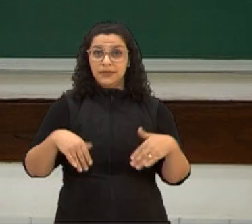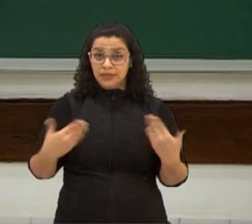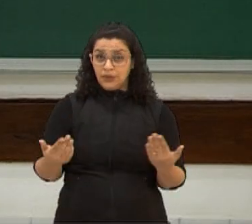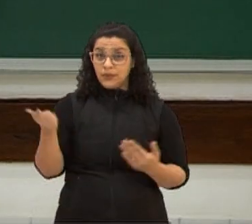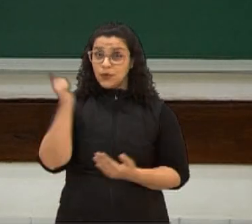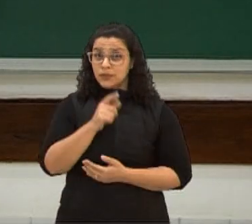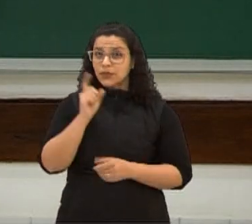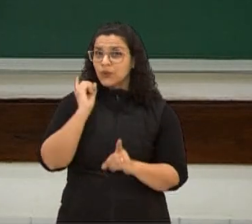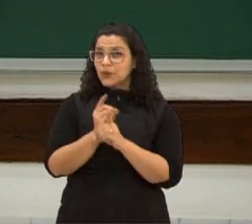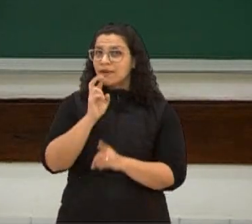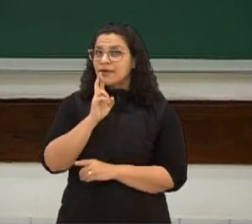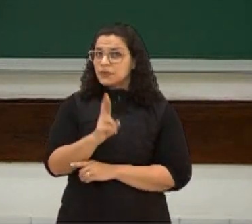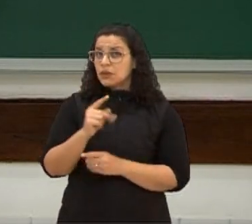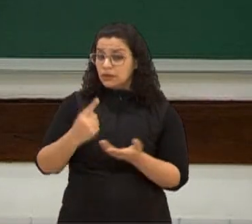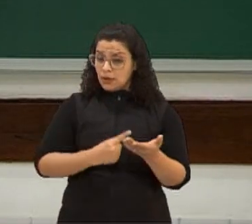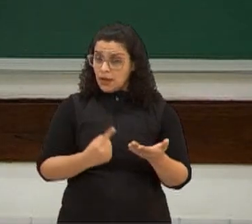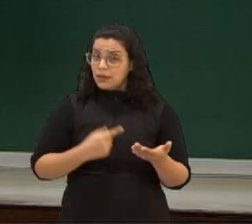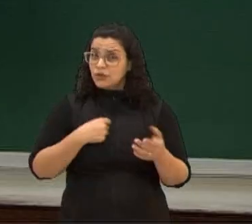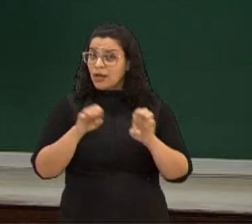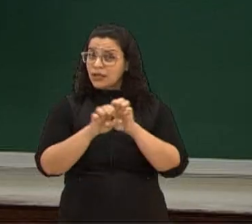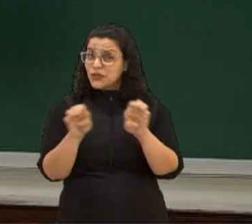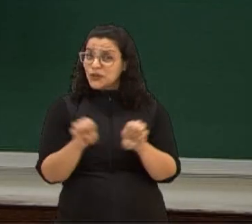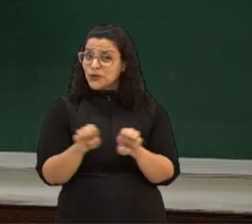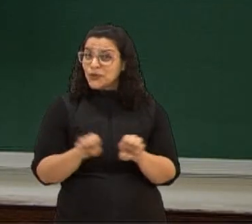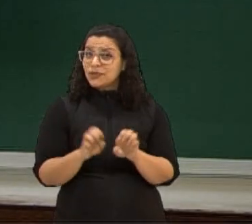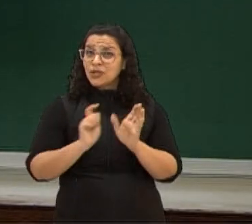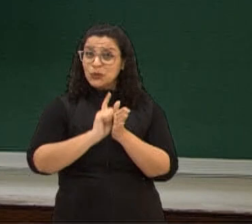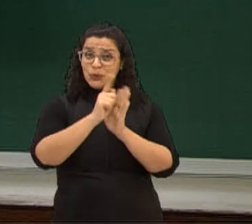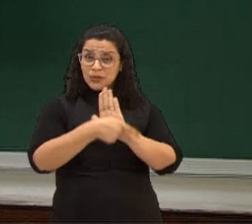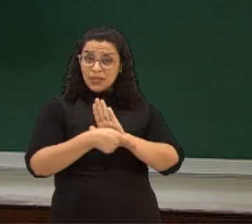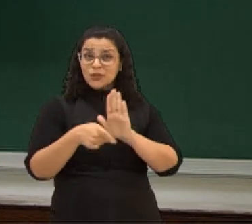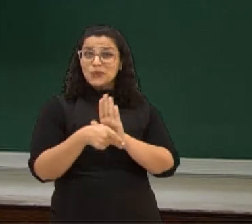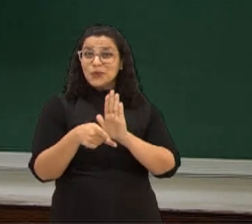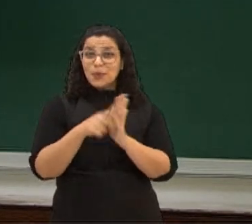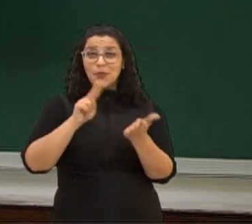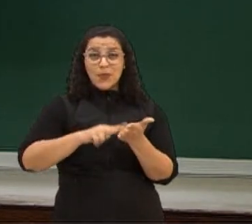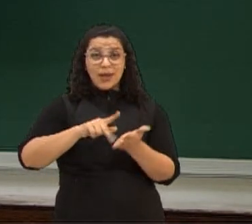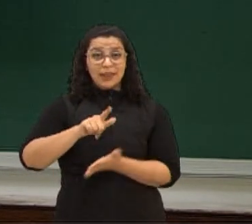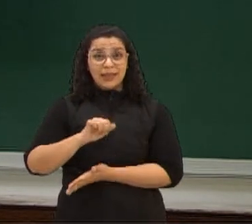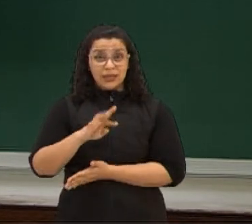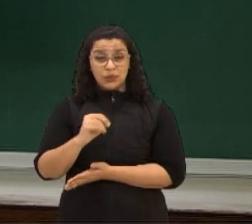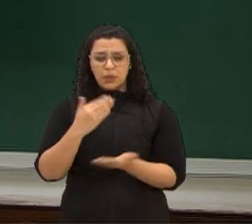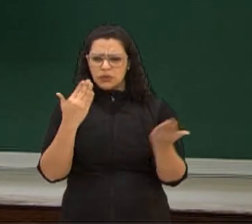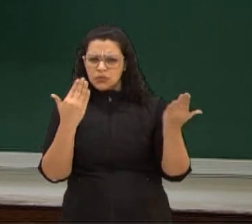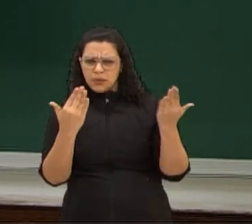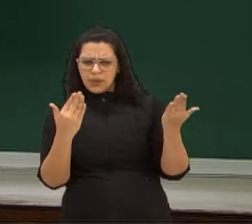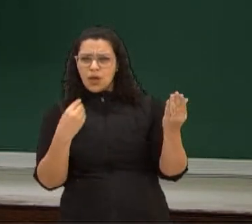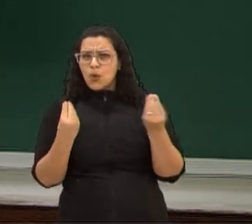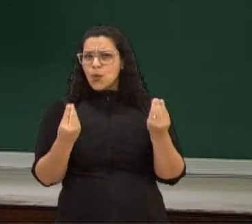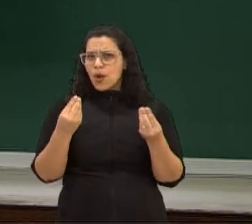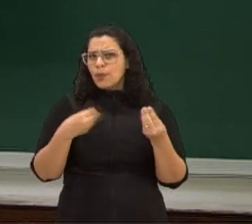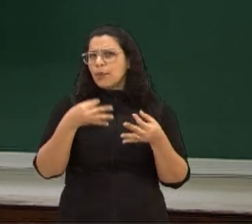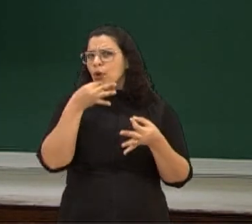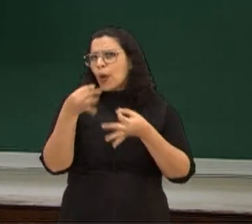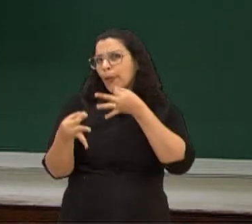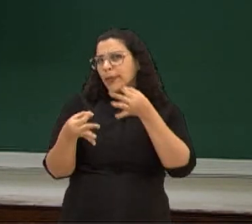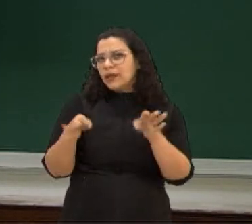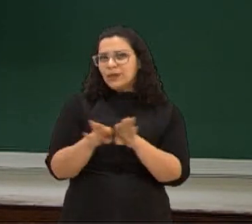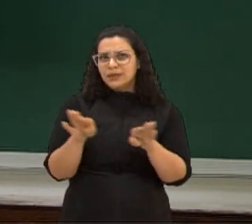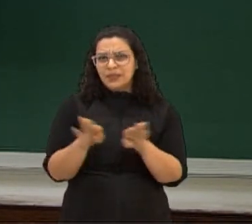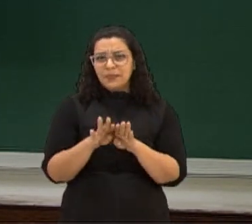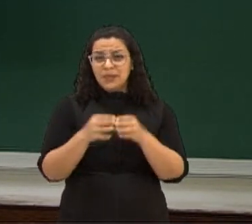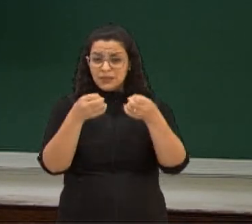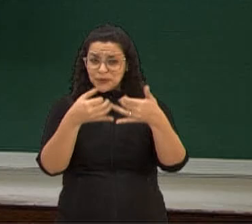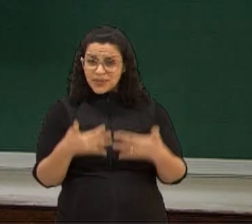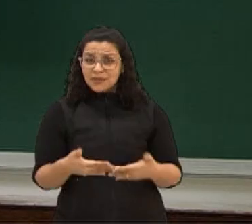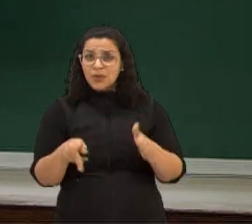Então, conseguiram encontrar aí no caderno de vocês a estrutura textual do gênero carta do leitor, para a gente comparar ali os argumentos, os